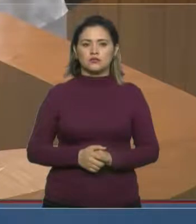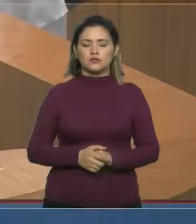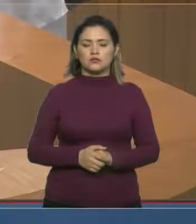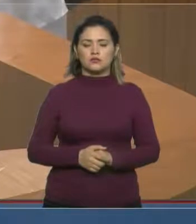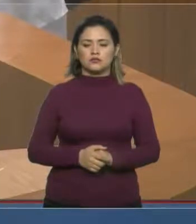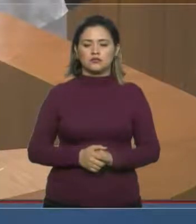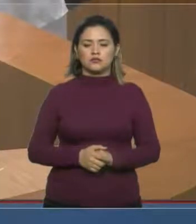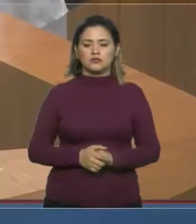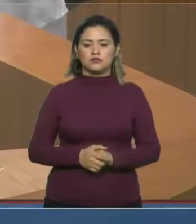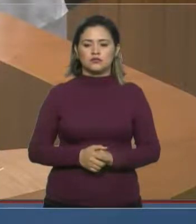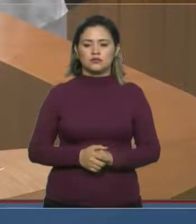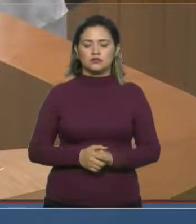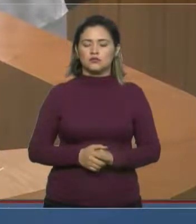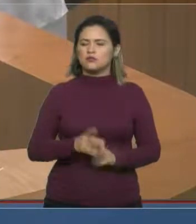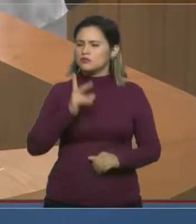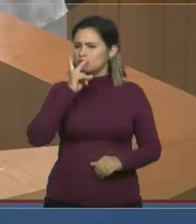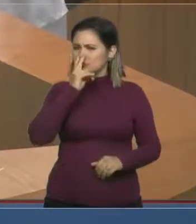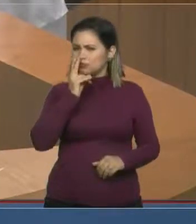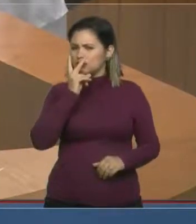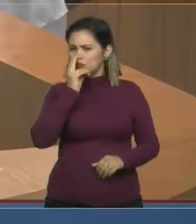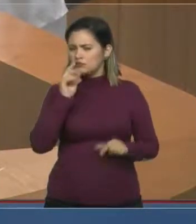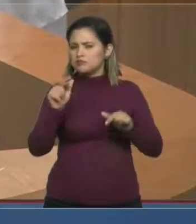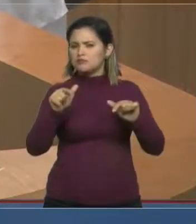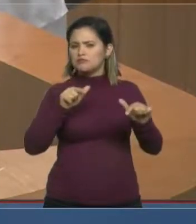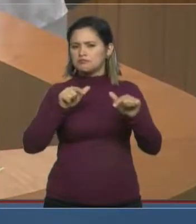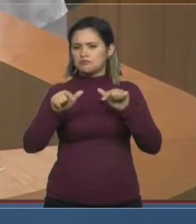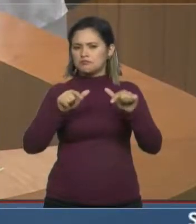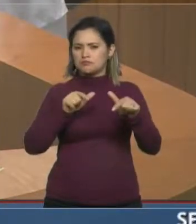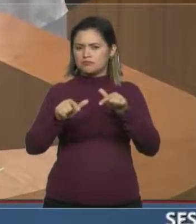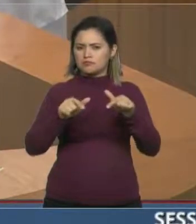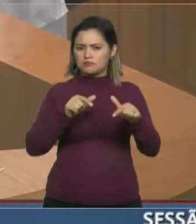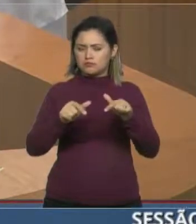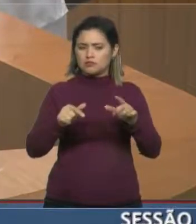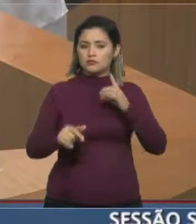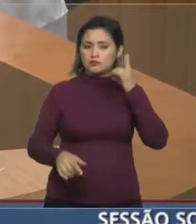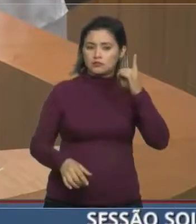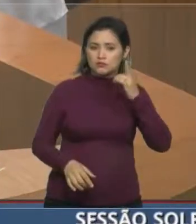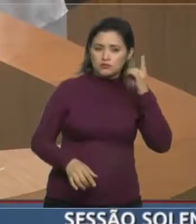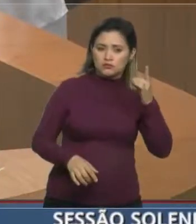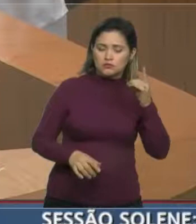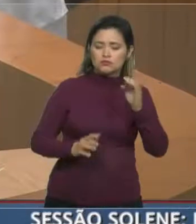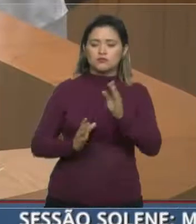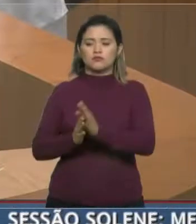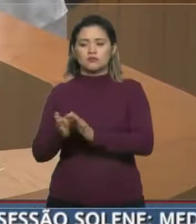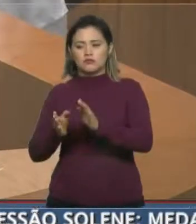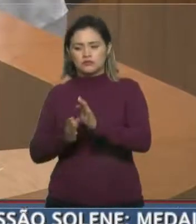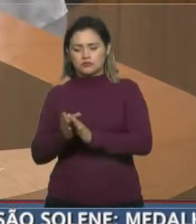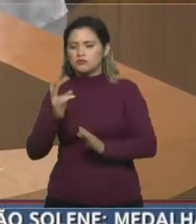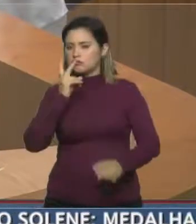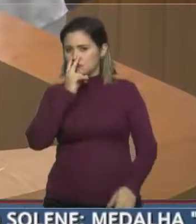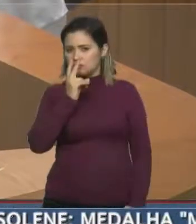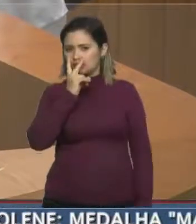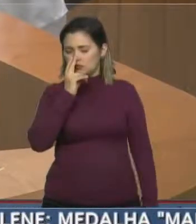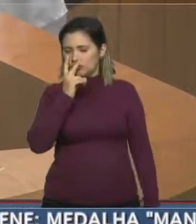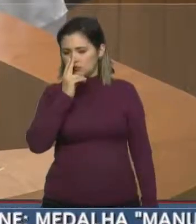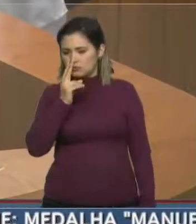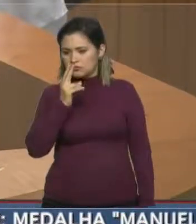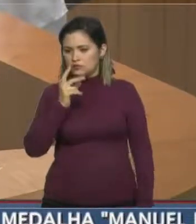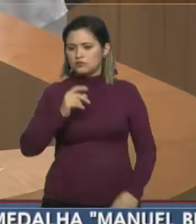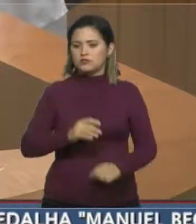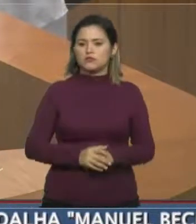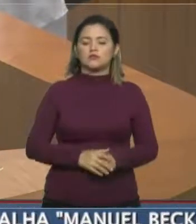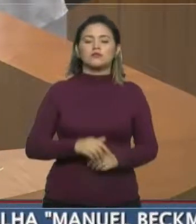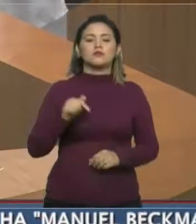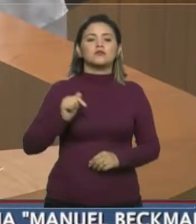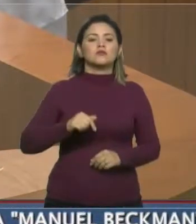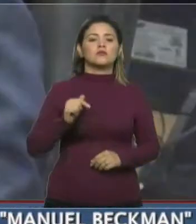da prestação de serviço de cada parlamentar e de cada conselheiro. Porque aqui os parlamentares